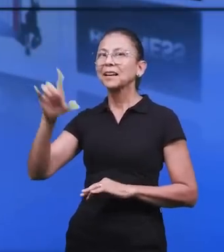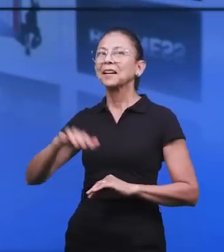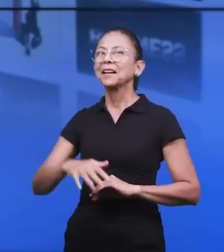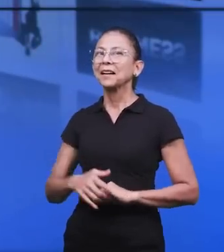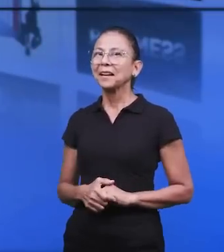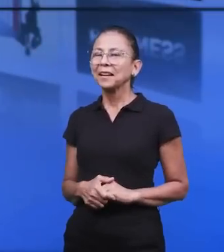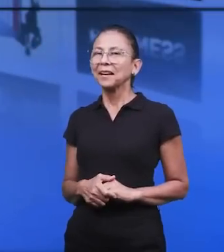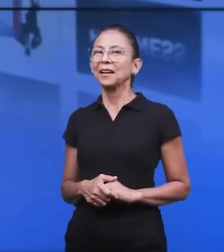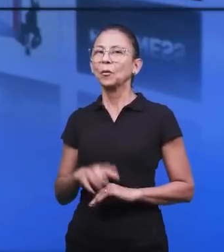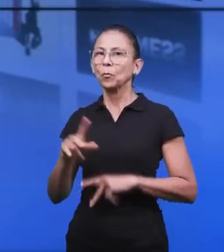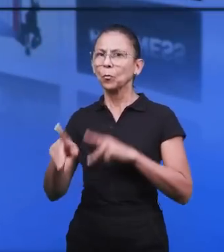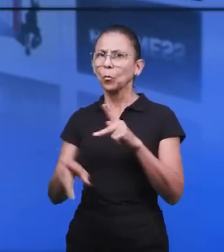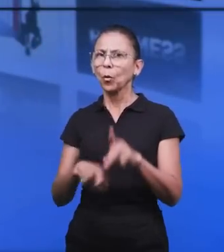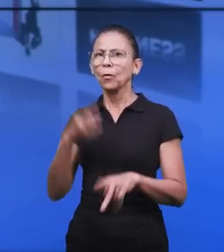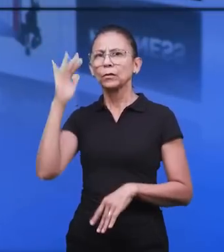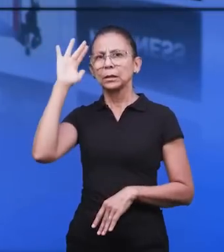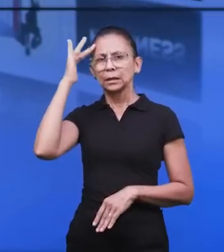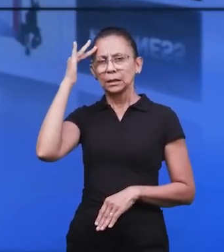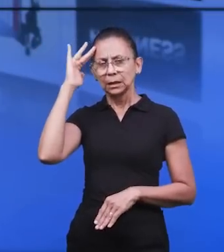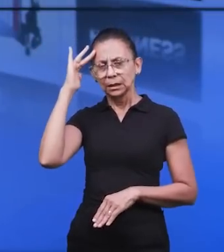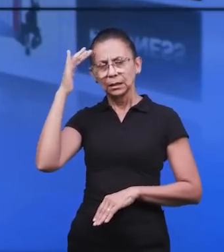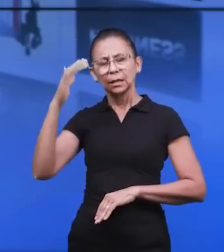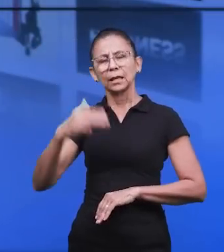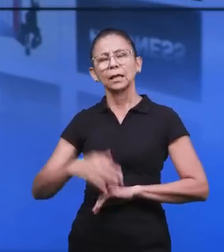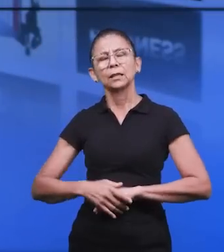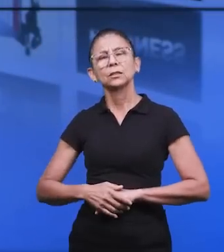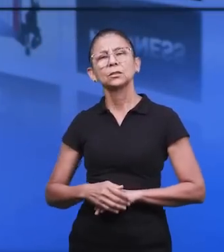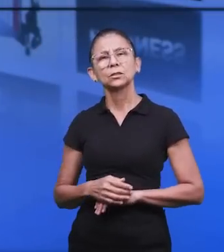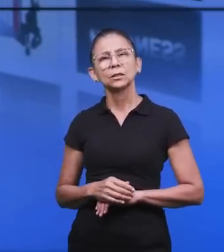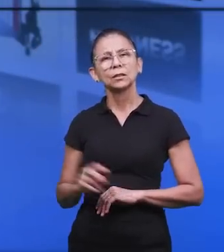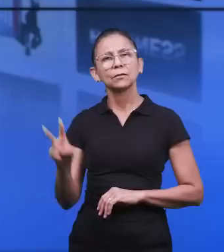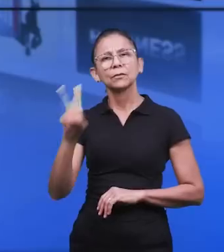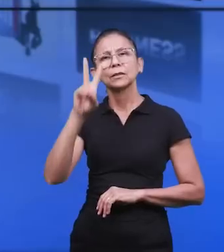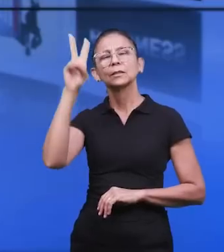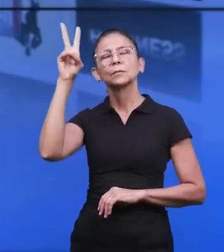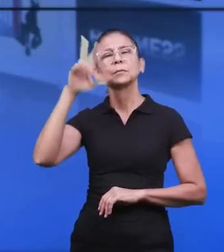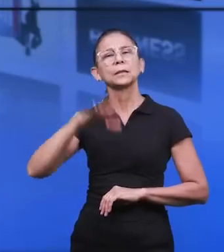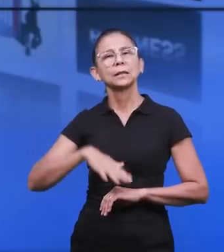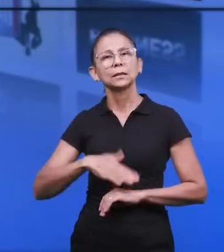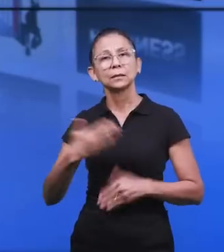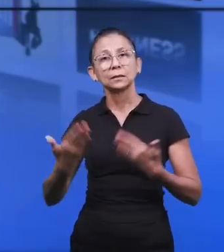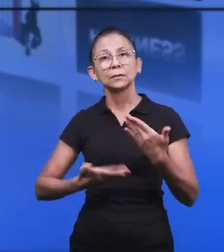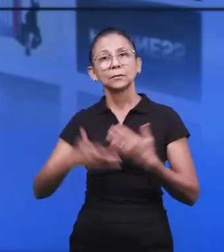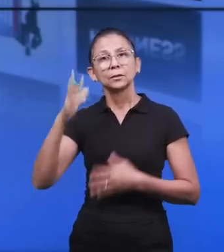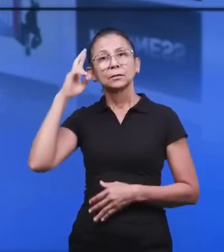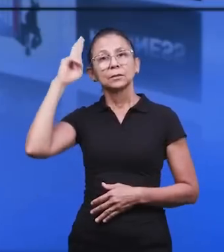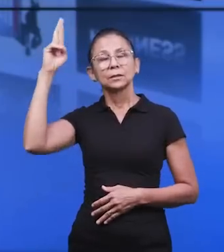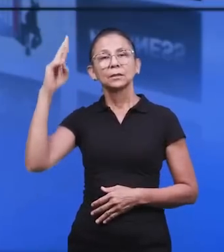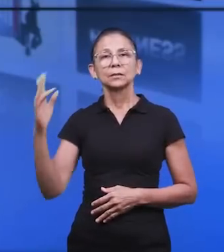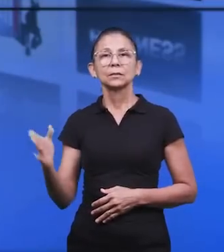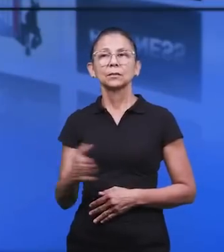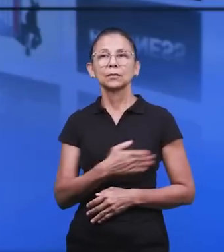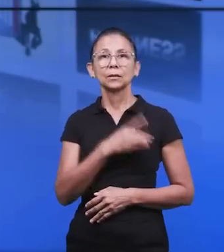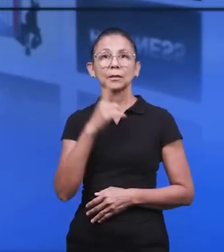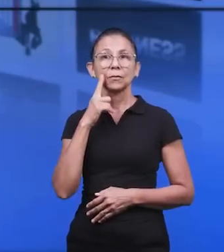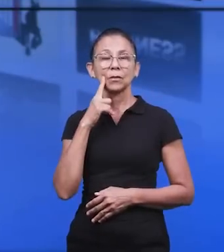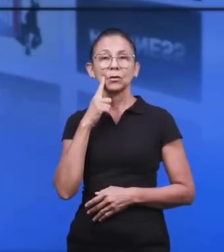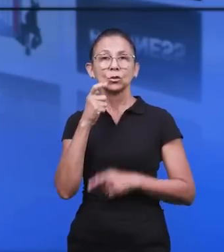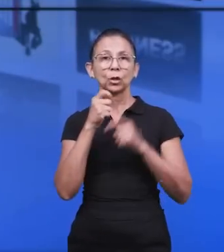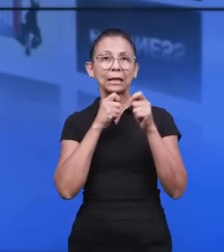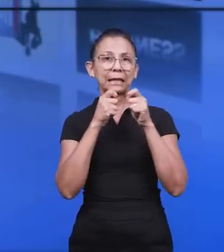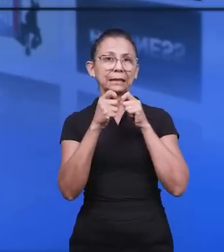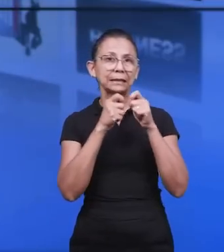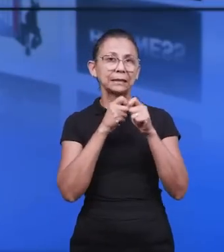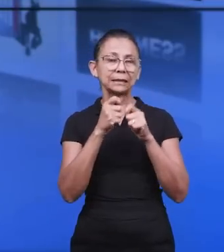igreja de servir ao Senhor e continuar realizando esta obra gloriosa. Agora vamos para as participações dos nossos correspondentes